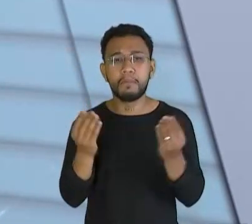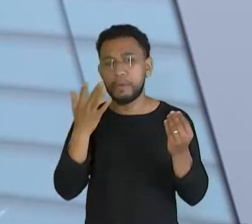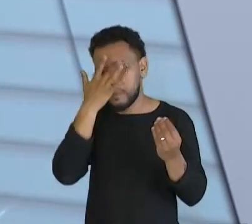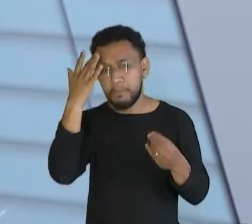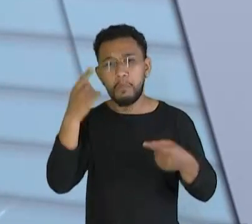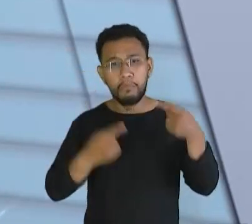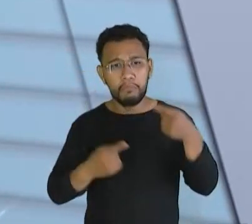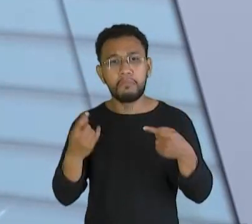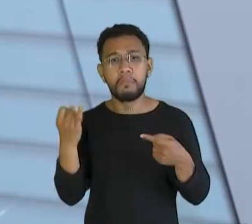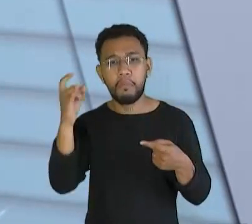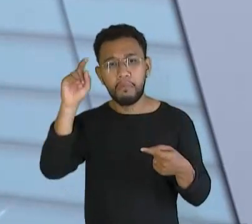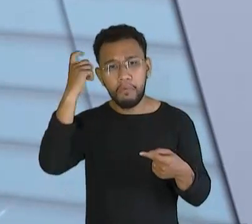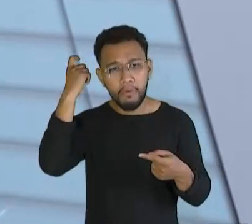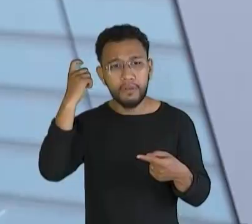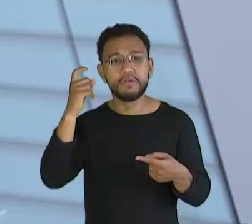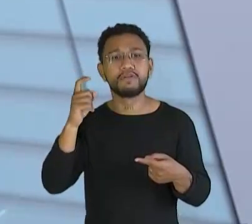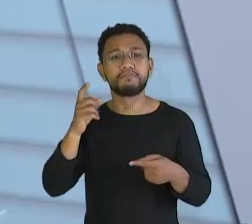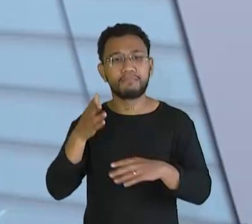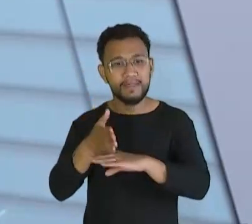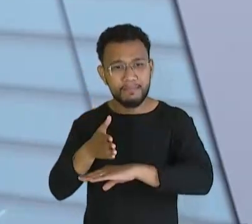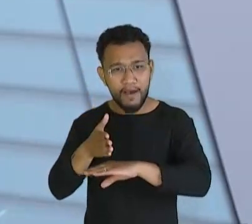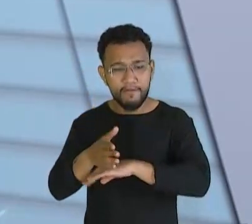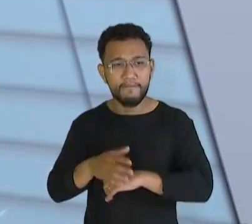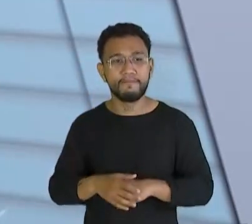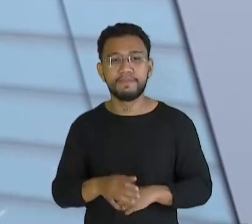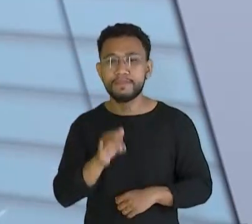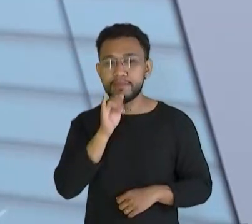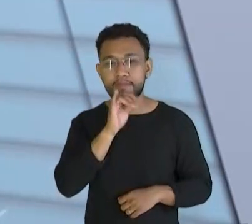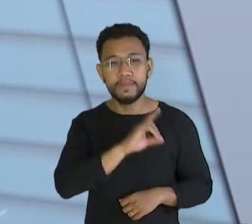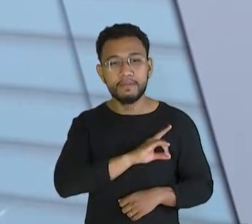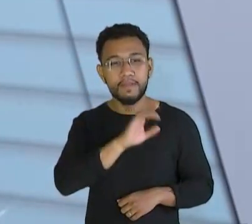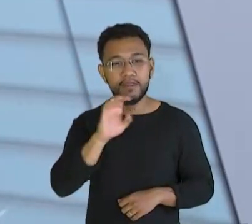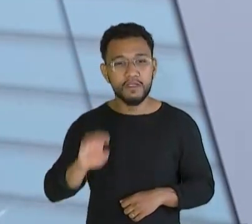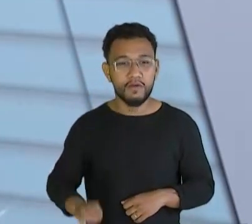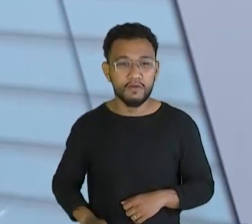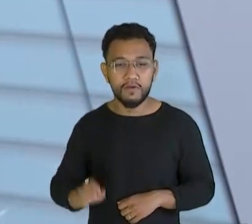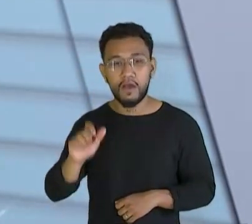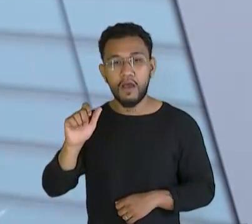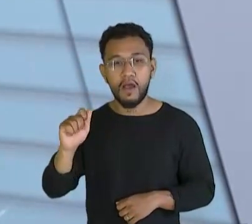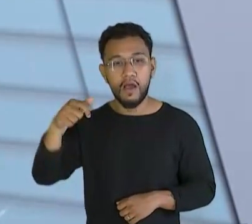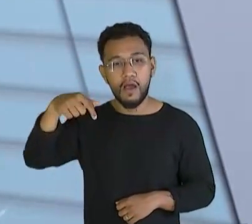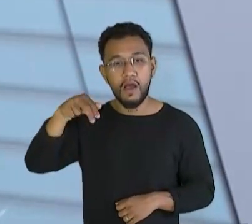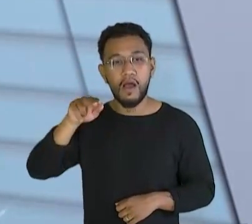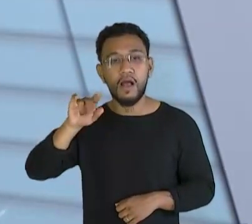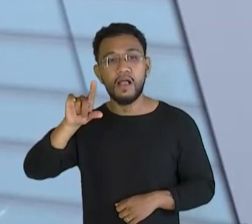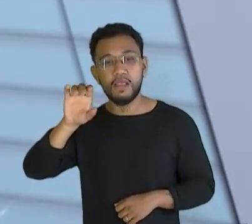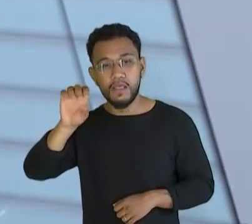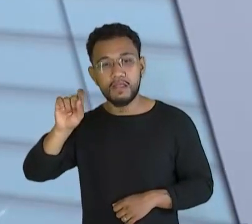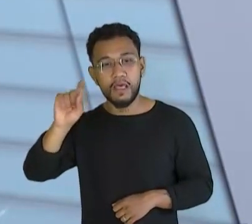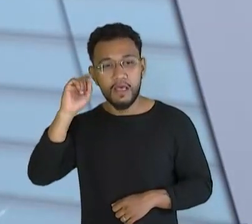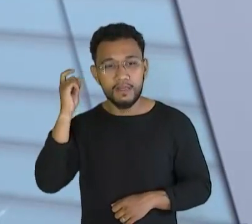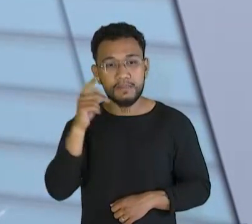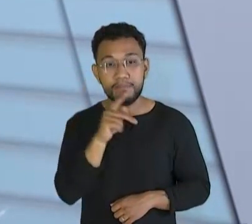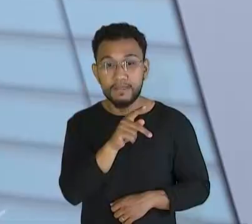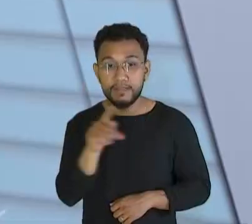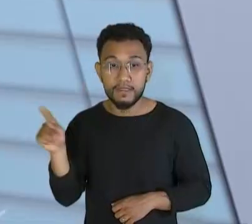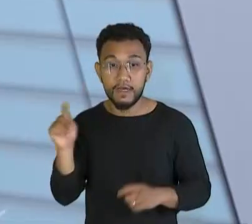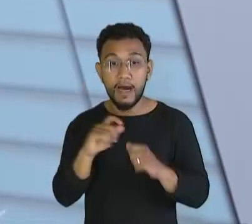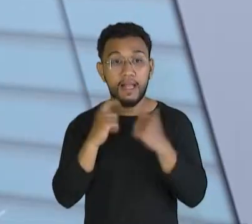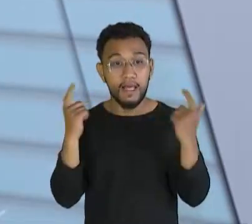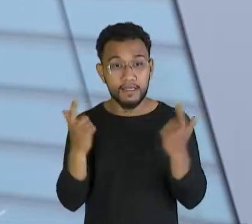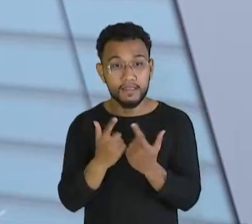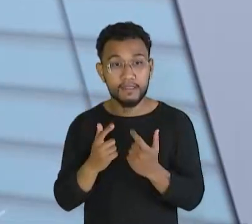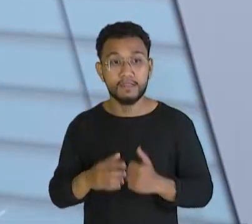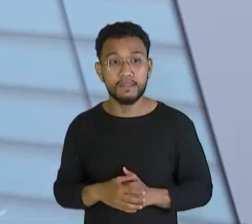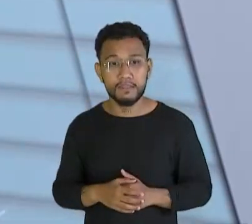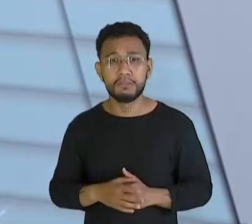Por exemplo, o Aquiles Pérez Mota, deputado estadual, por muitos mandatos, foi presidente aqui da Alesse, deputado Aquiles Pérez Mota, um dos